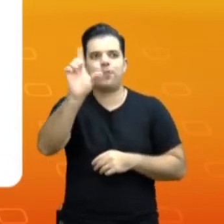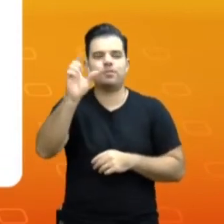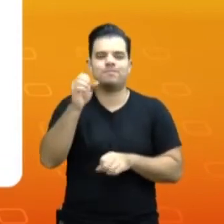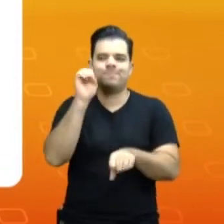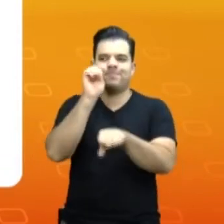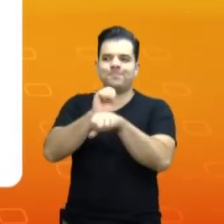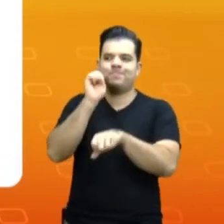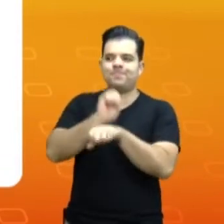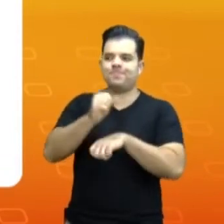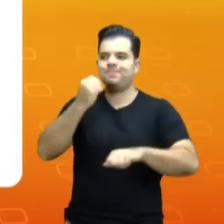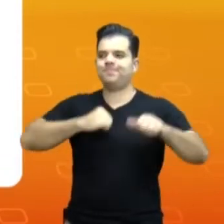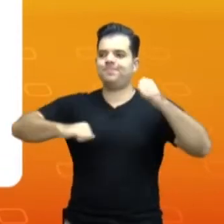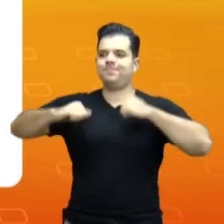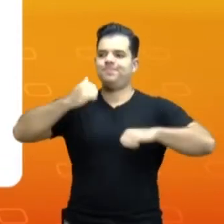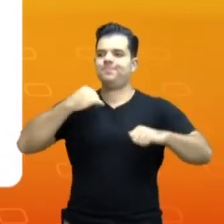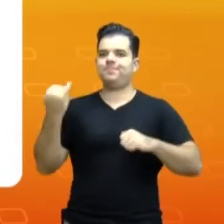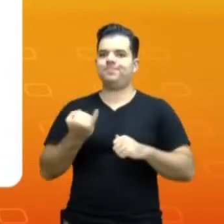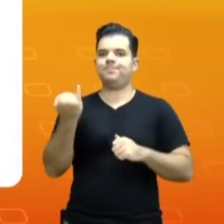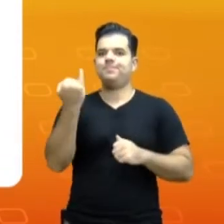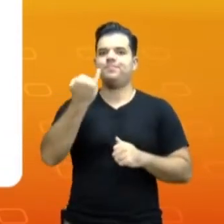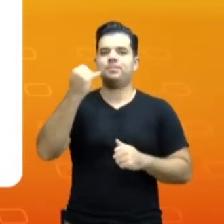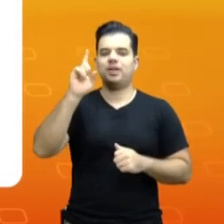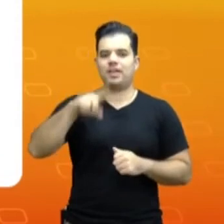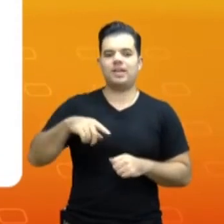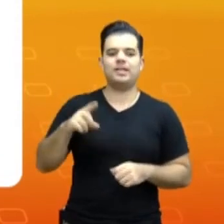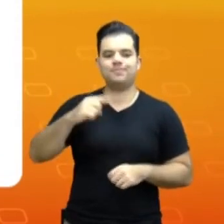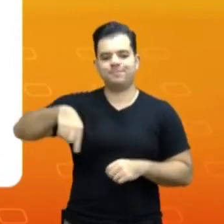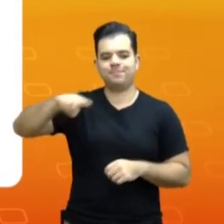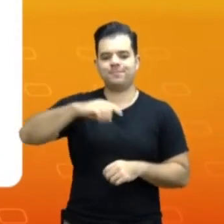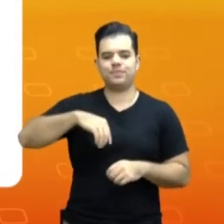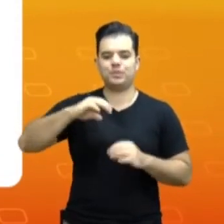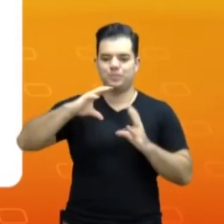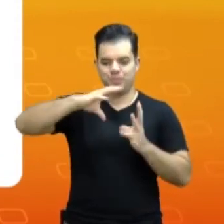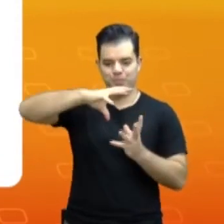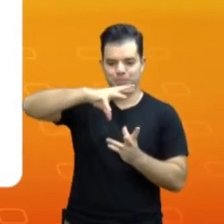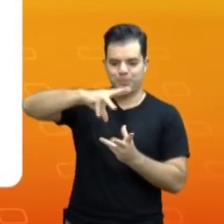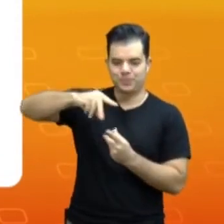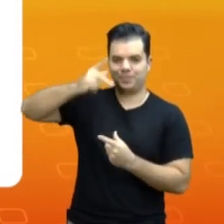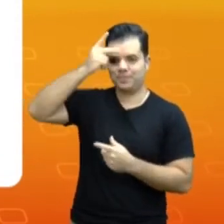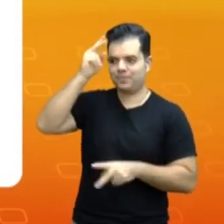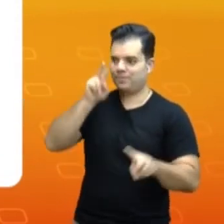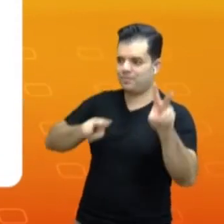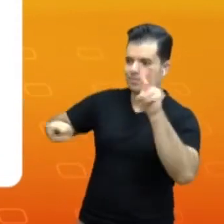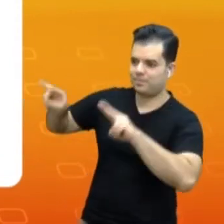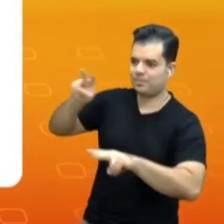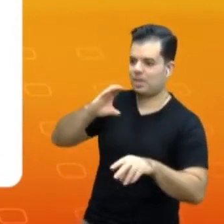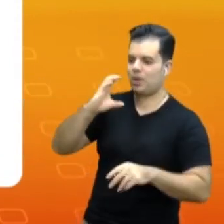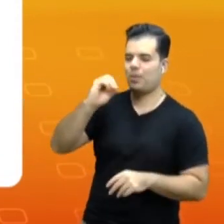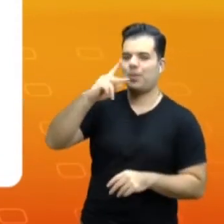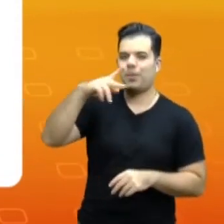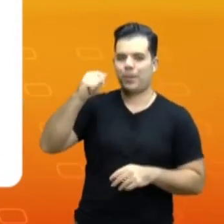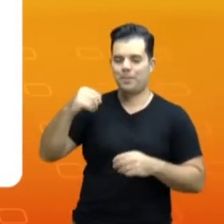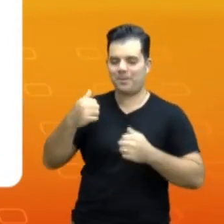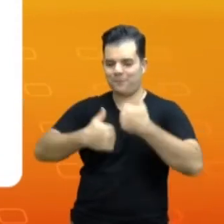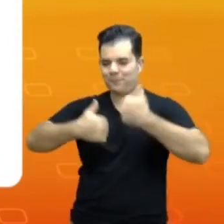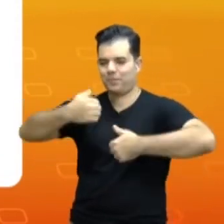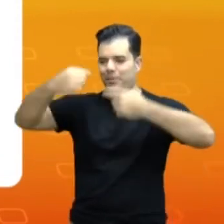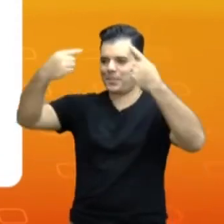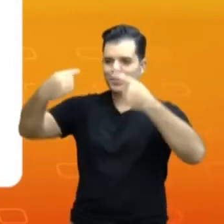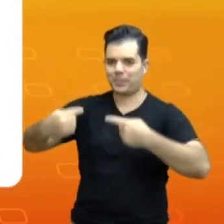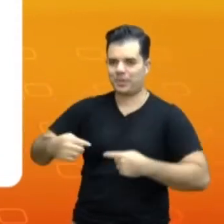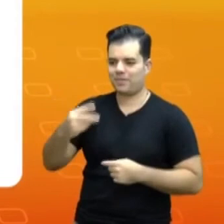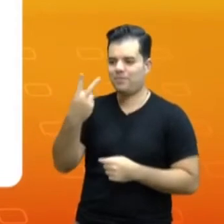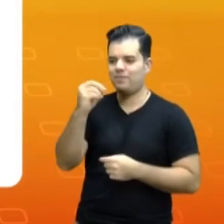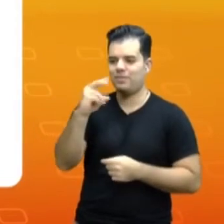o próximo evento mais importante, assim, a gente tem aí de todo mundo olhar muito atento, seja a Copa de 22, né? Então a gente fica